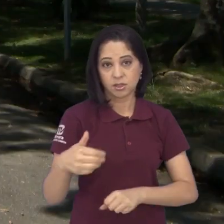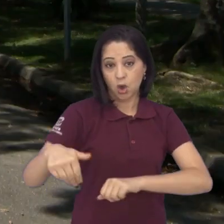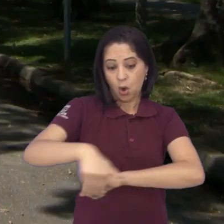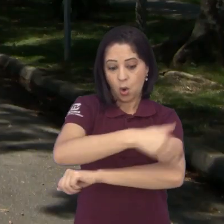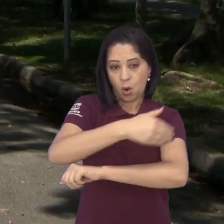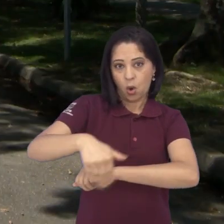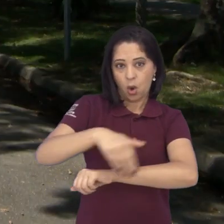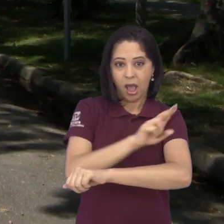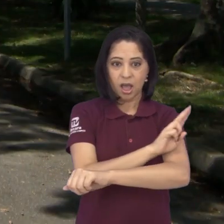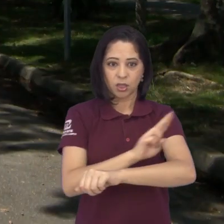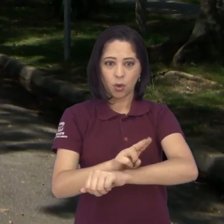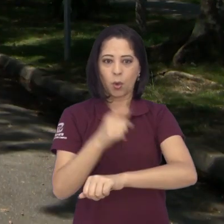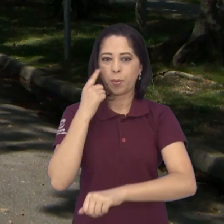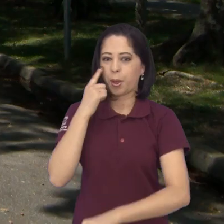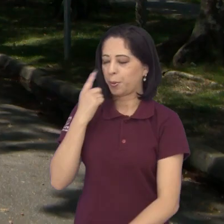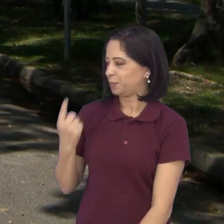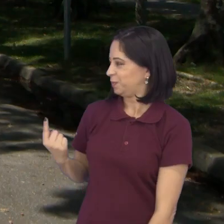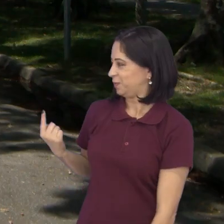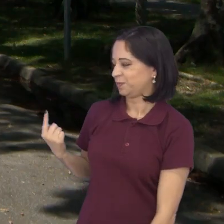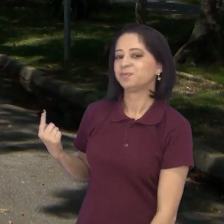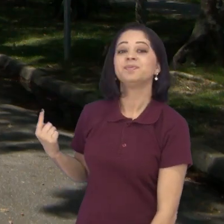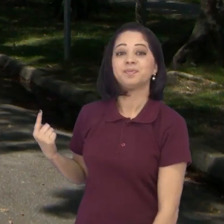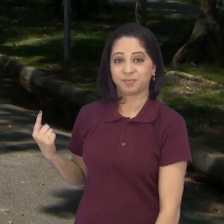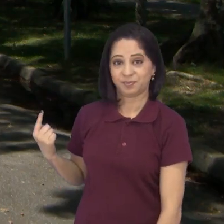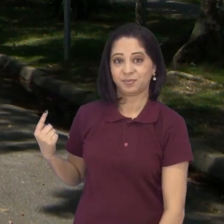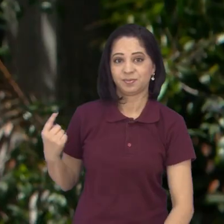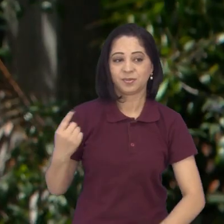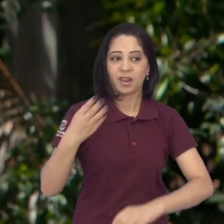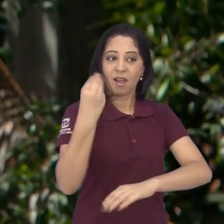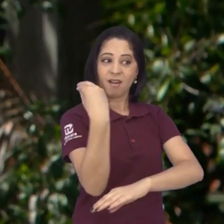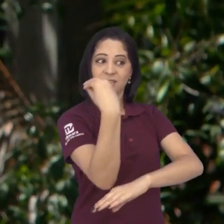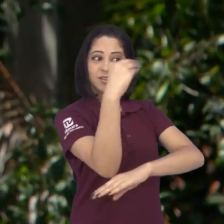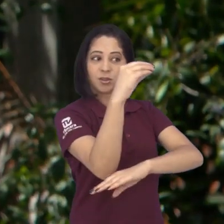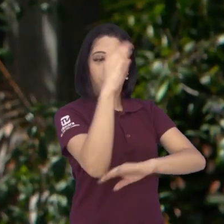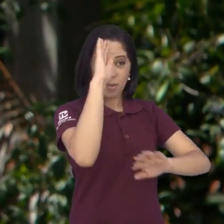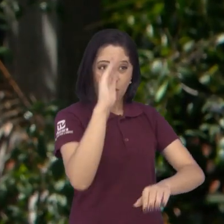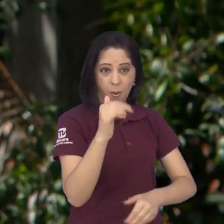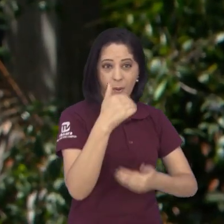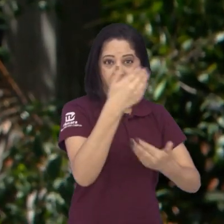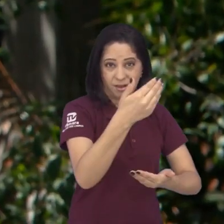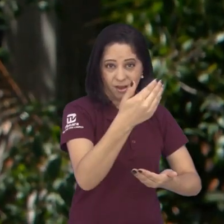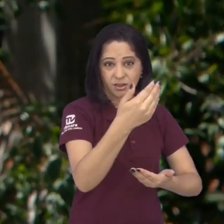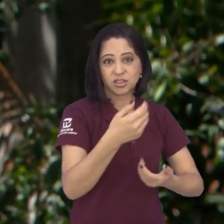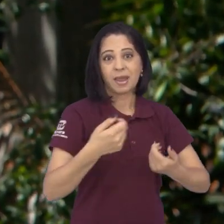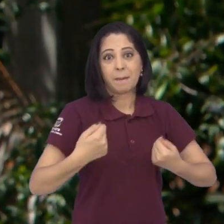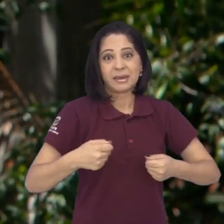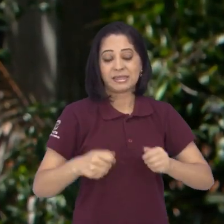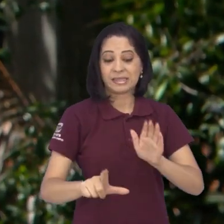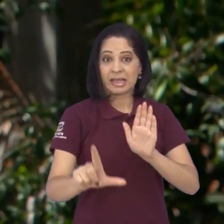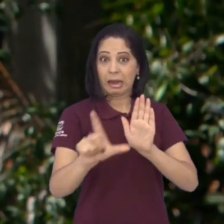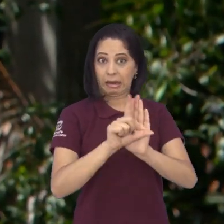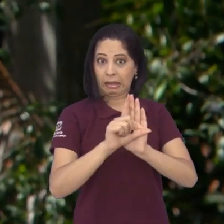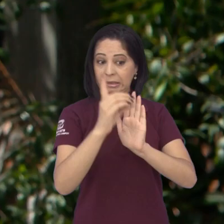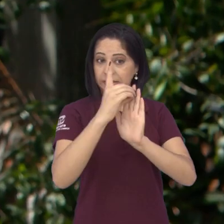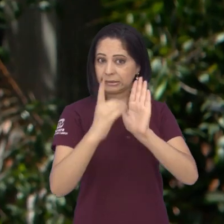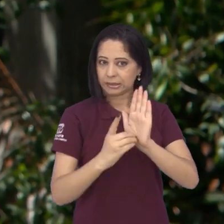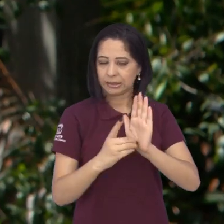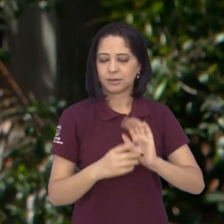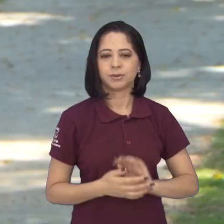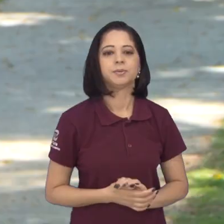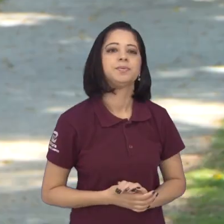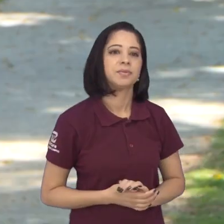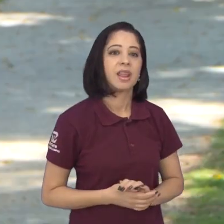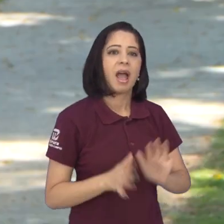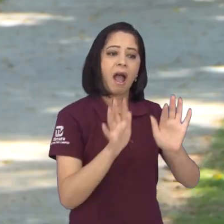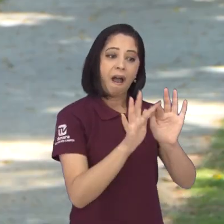com a nomeação dessa rua, no bairro do Jardim Esplanada 2. Na época, a designação dos nomes era feita por meio de